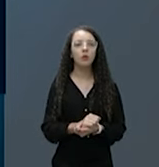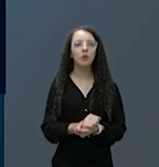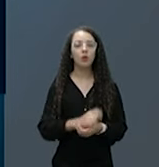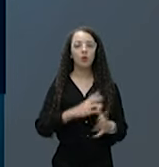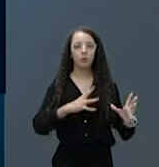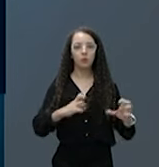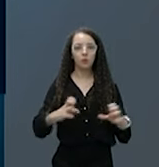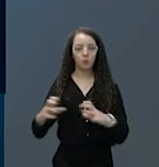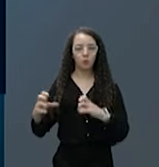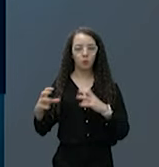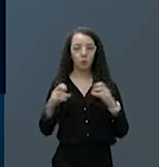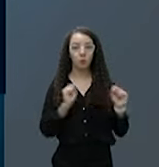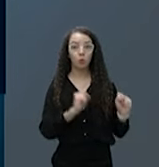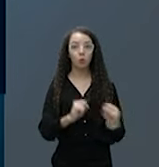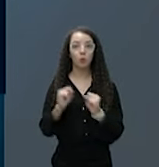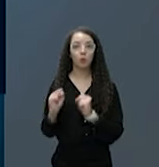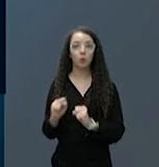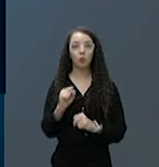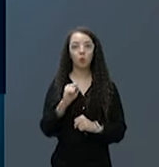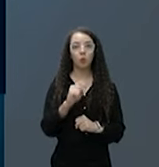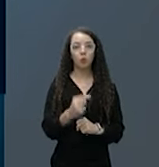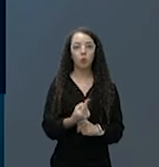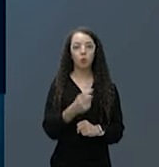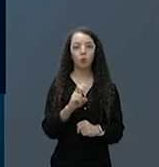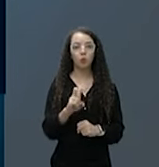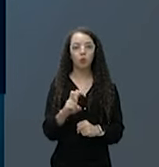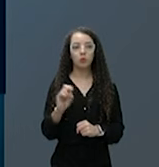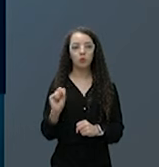competência 158-101.